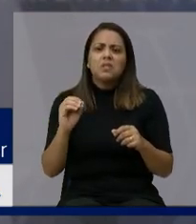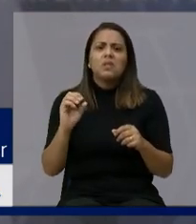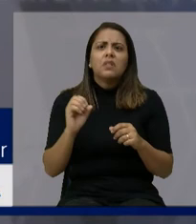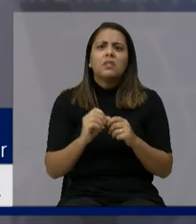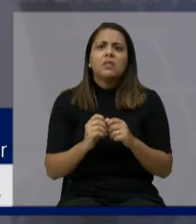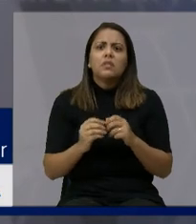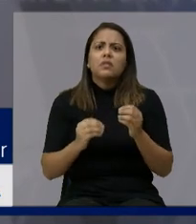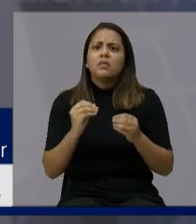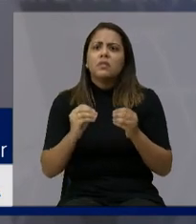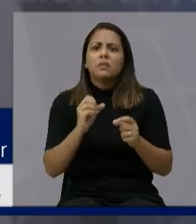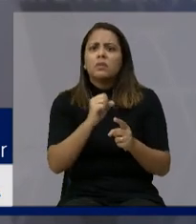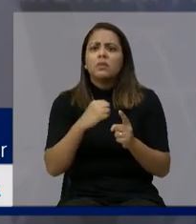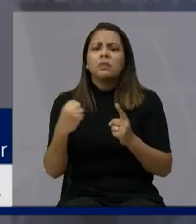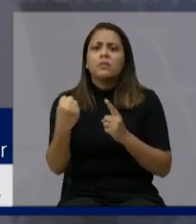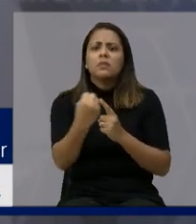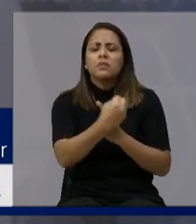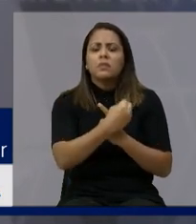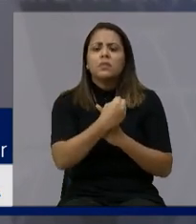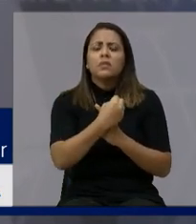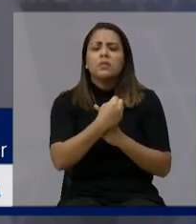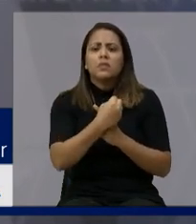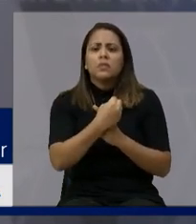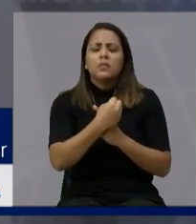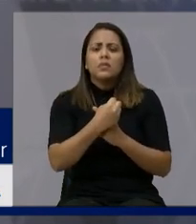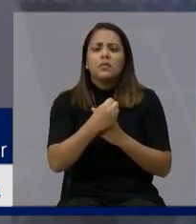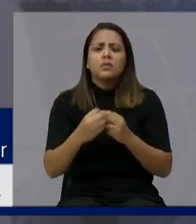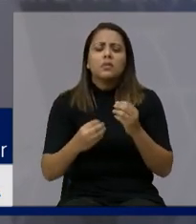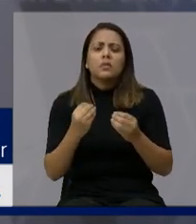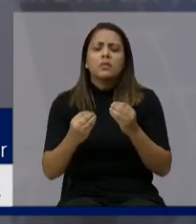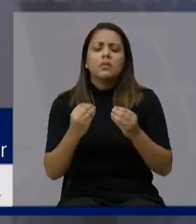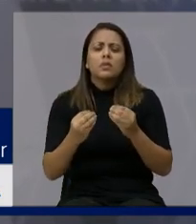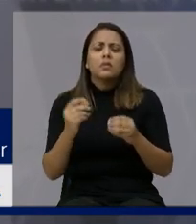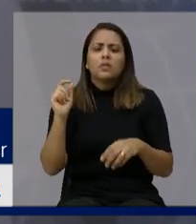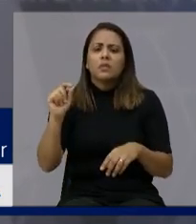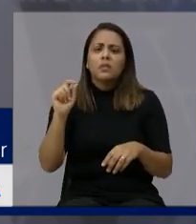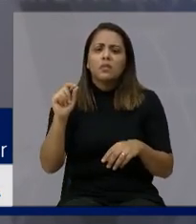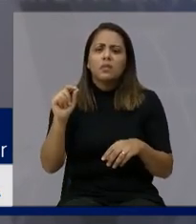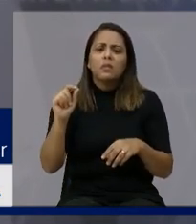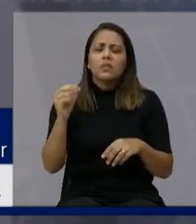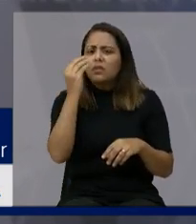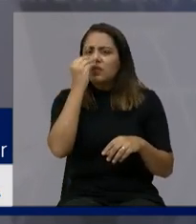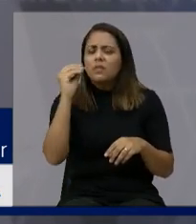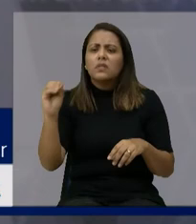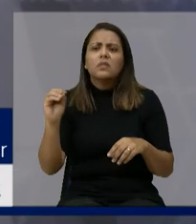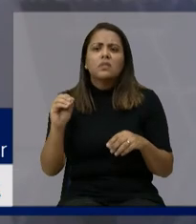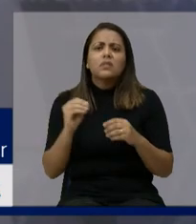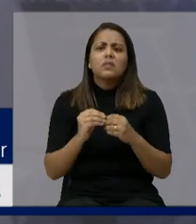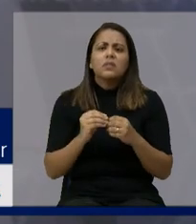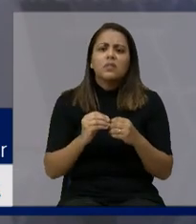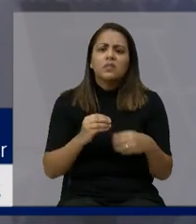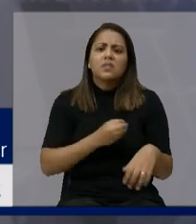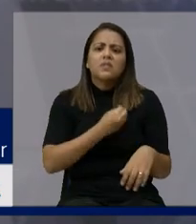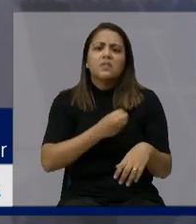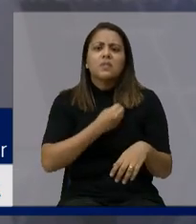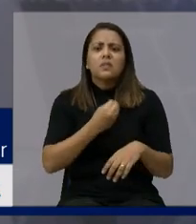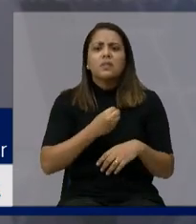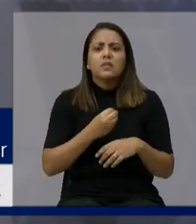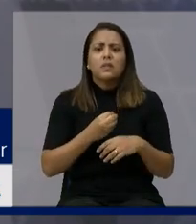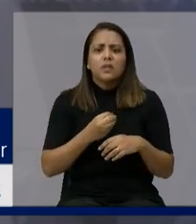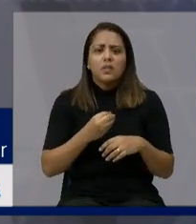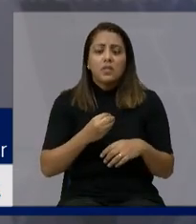sistema socioeducativo? Quem está sucateando e menosprezando a vida do sistema é